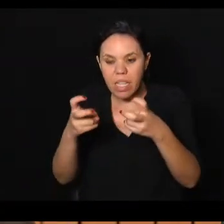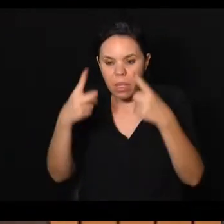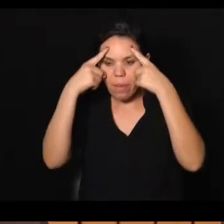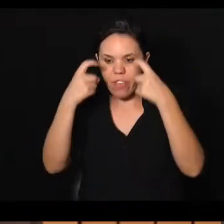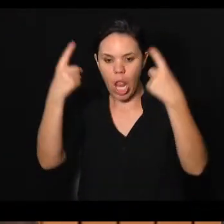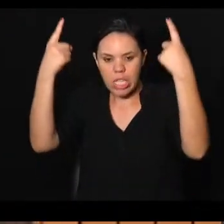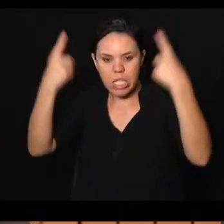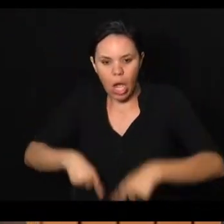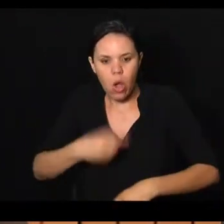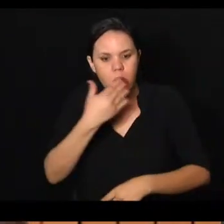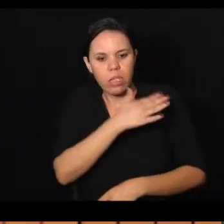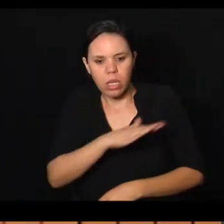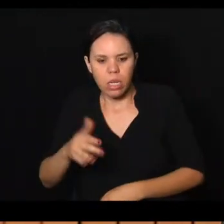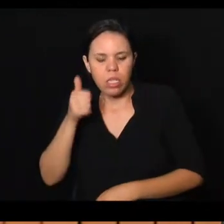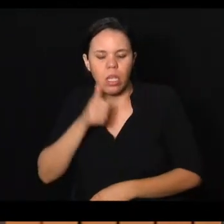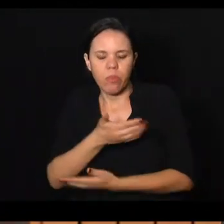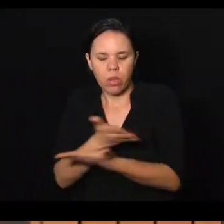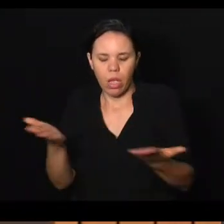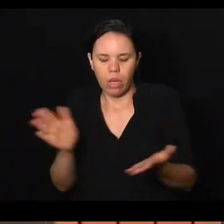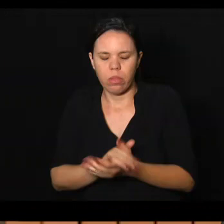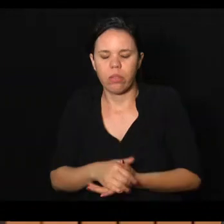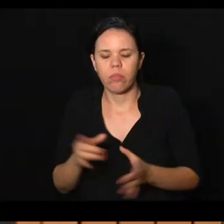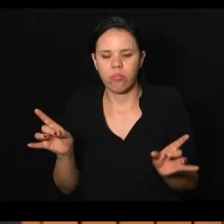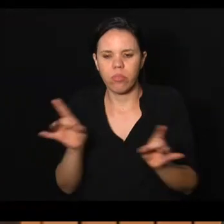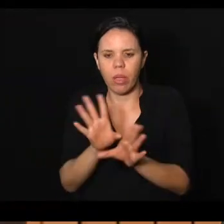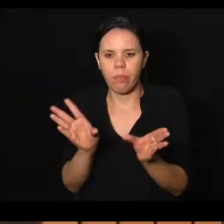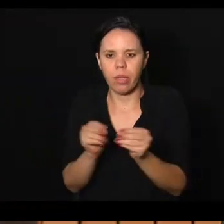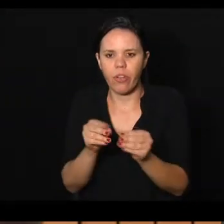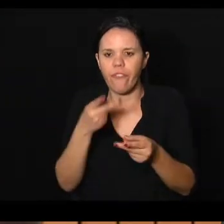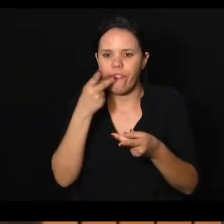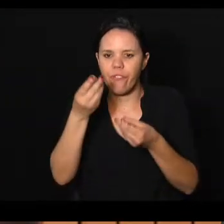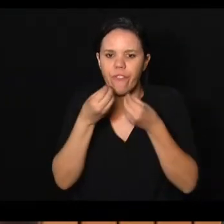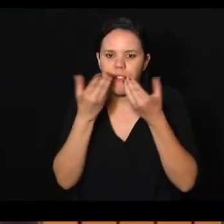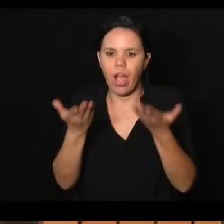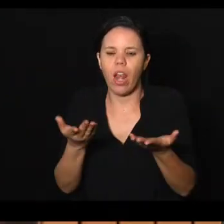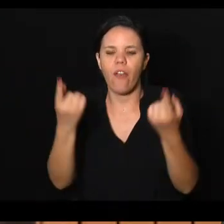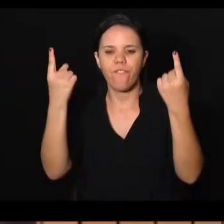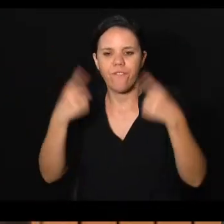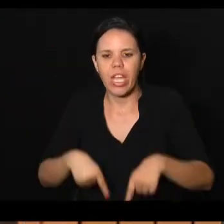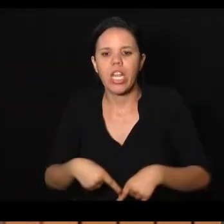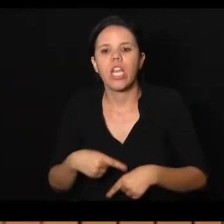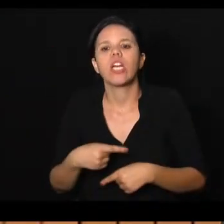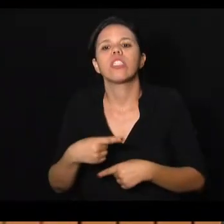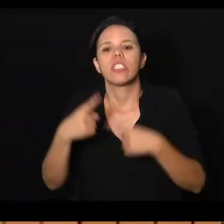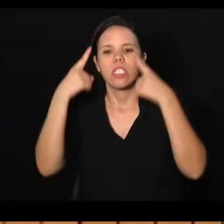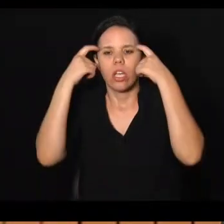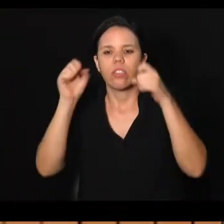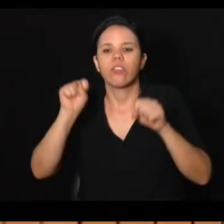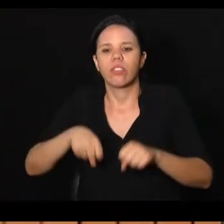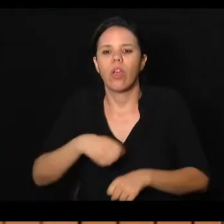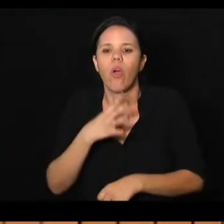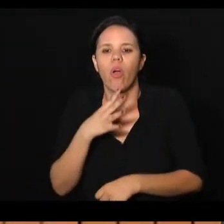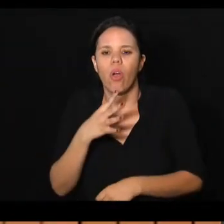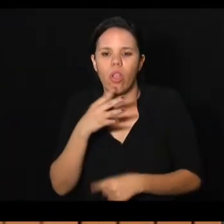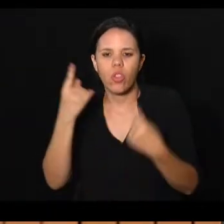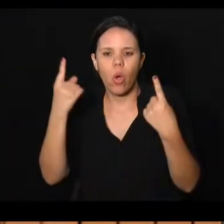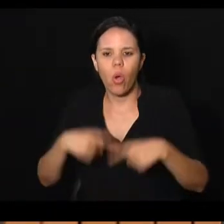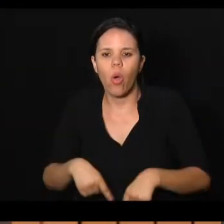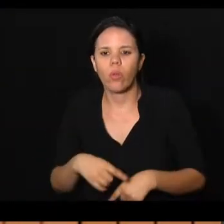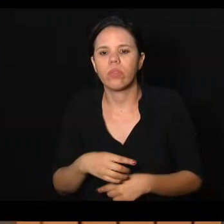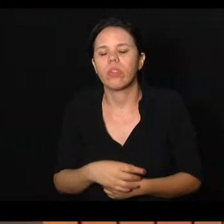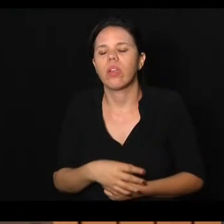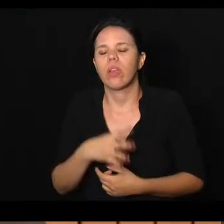mulheres. Eu encerro. Falo de violência contra a criança porque eu conheço a violência contra a